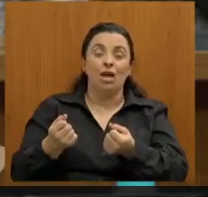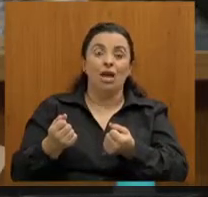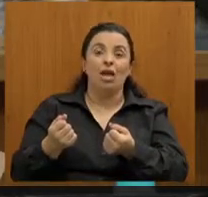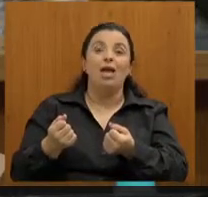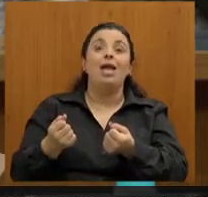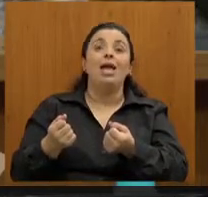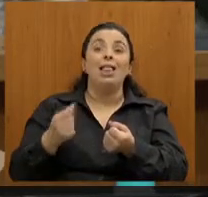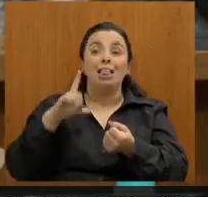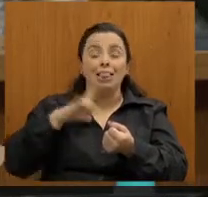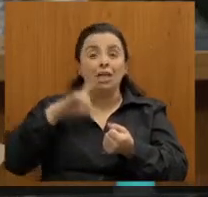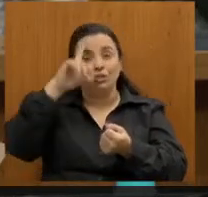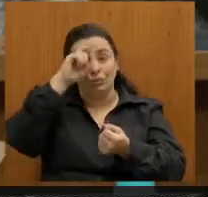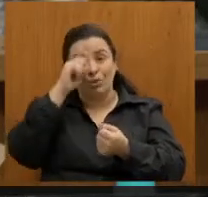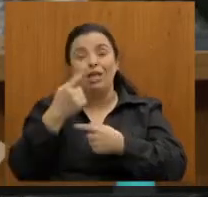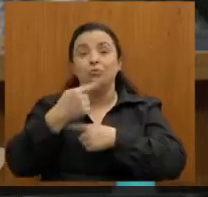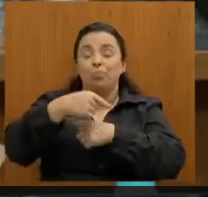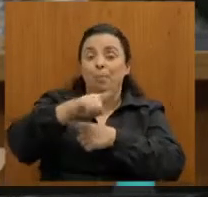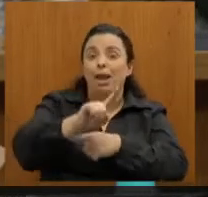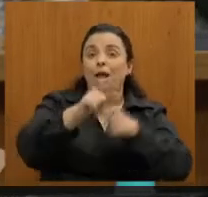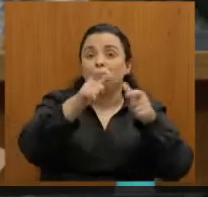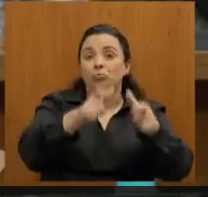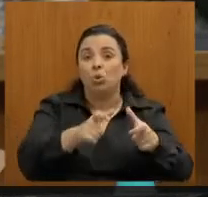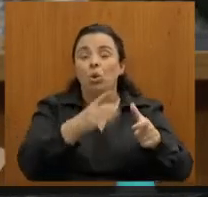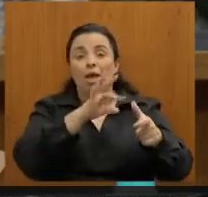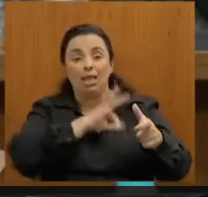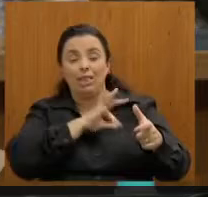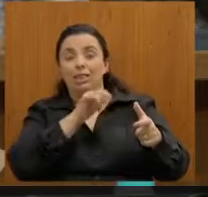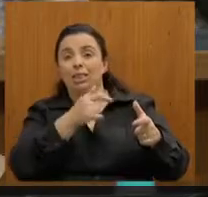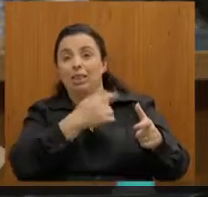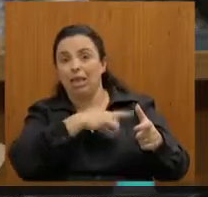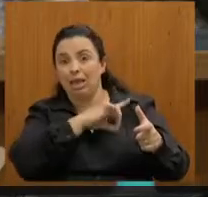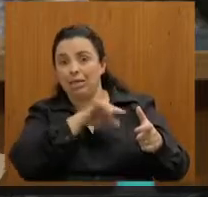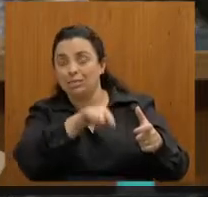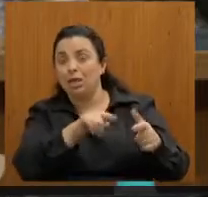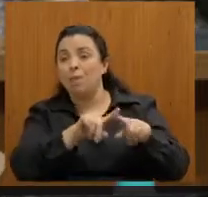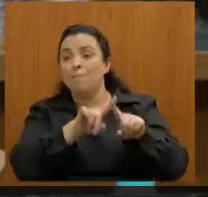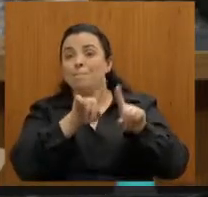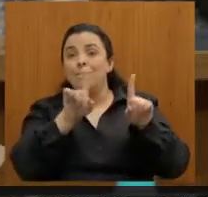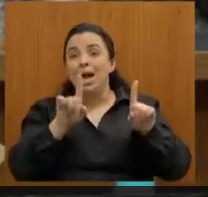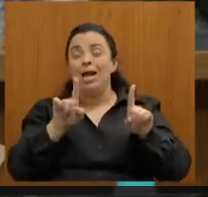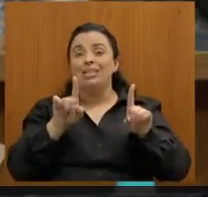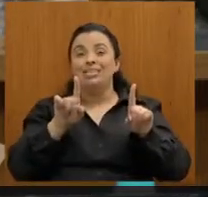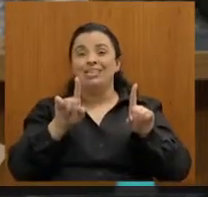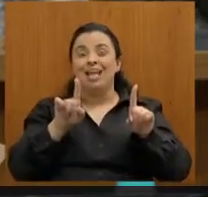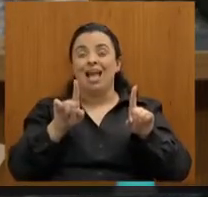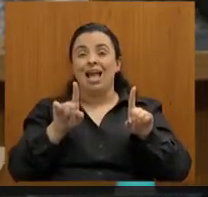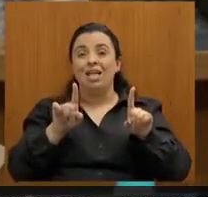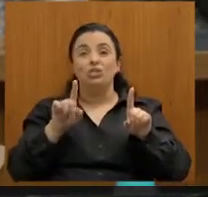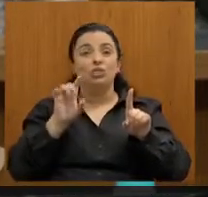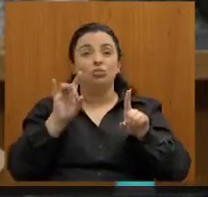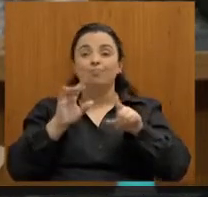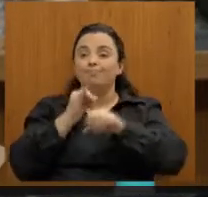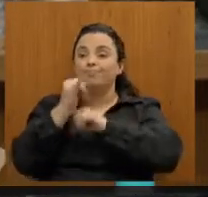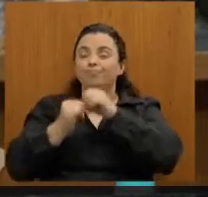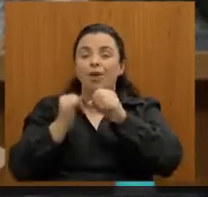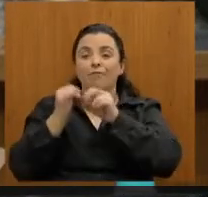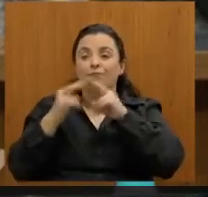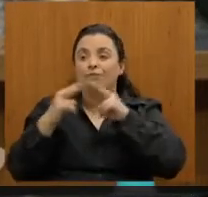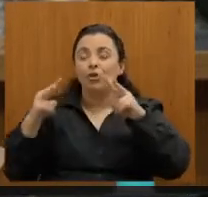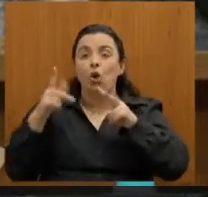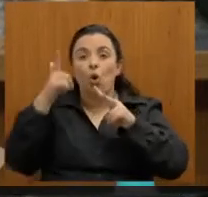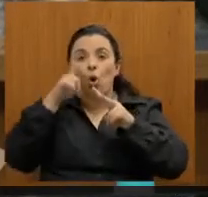dificuldades para se locomover a delegacia por causa da pandemia a delegacia foi até ela a delegacia que a